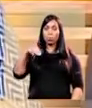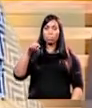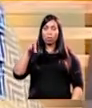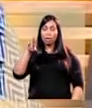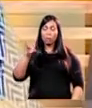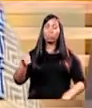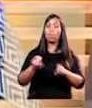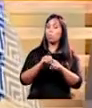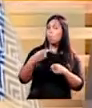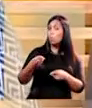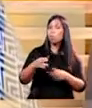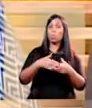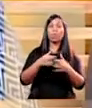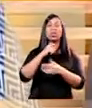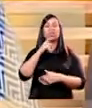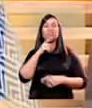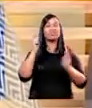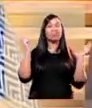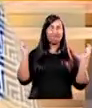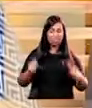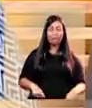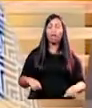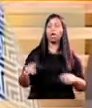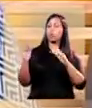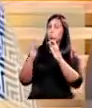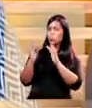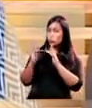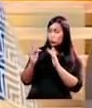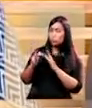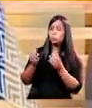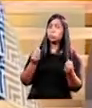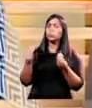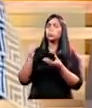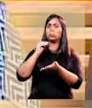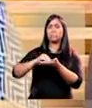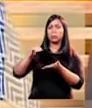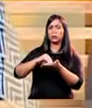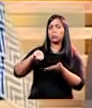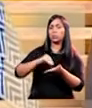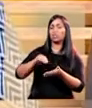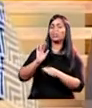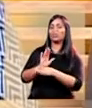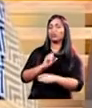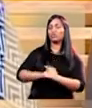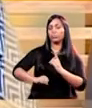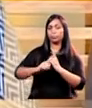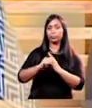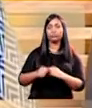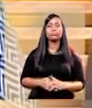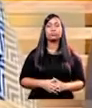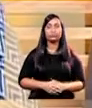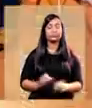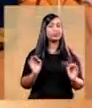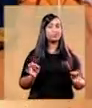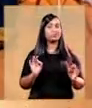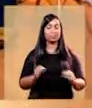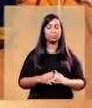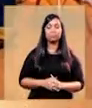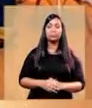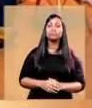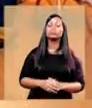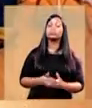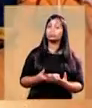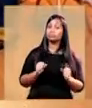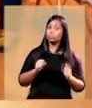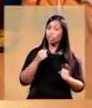programateia@yahoo.com.br. Ou também, qualquer outra dúvida, pode entrar em contato direto com a Secretaria Municipal de Assistência Social. Perfeito. Certo.